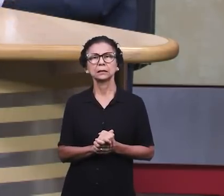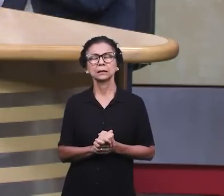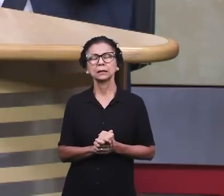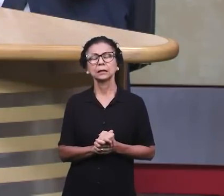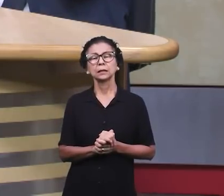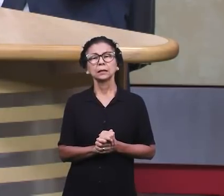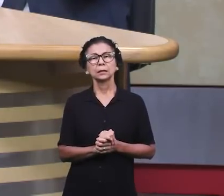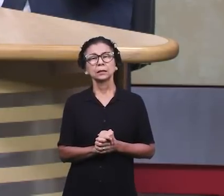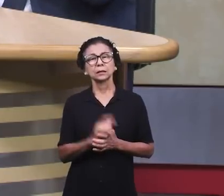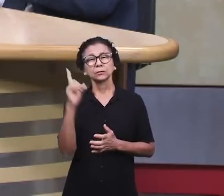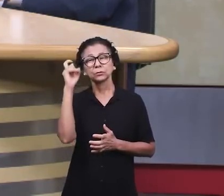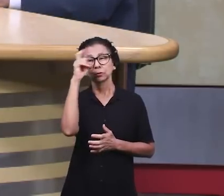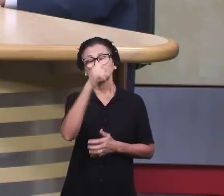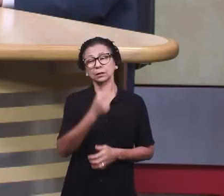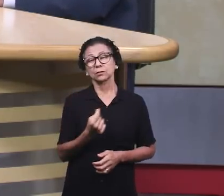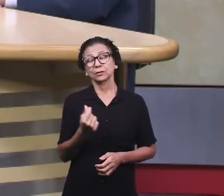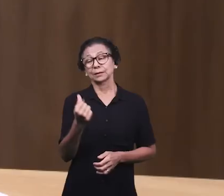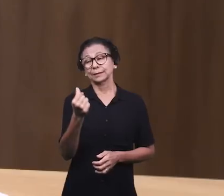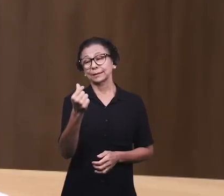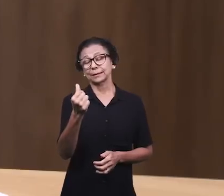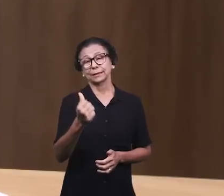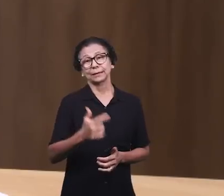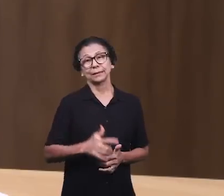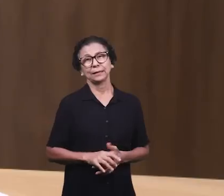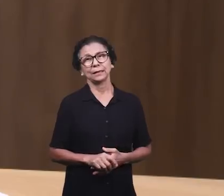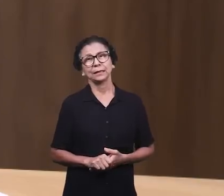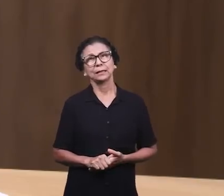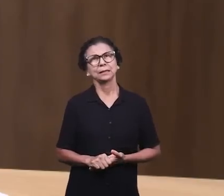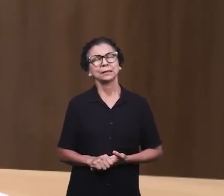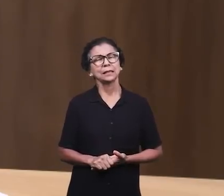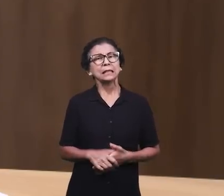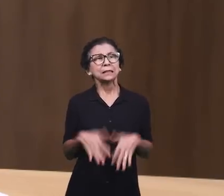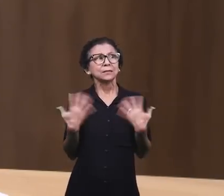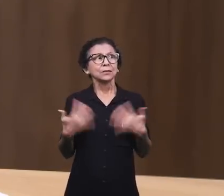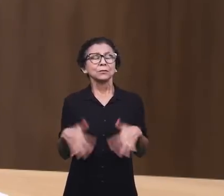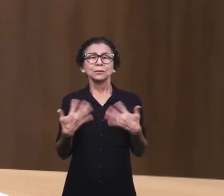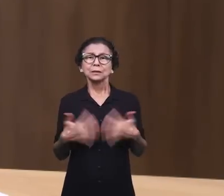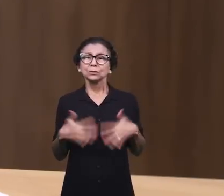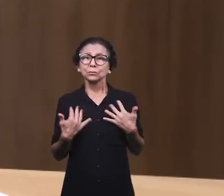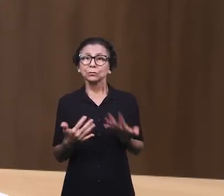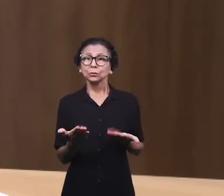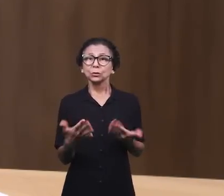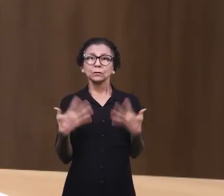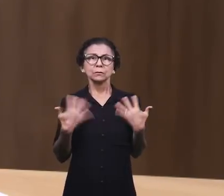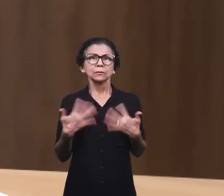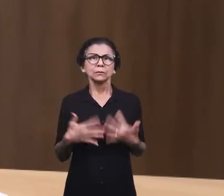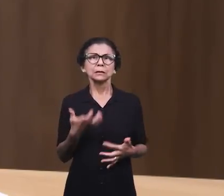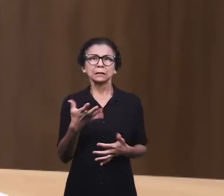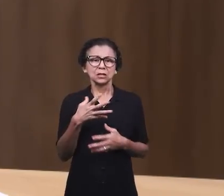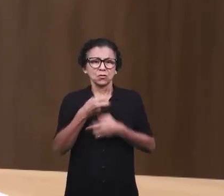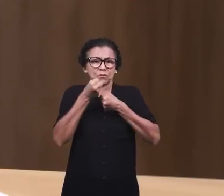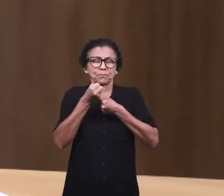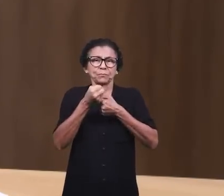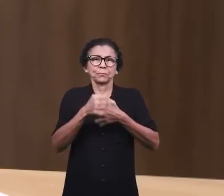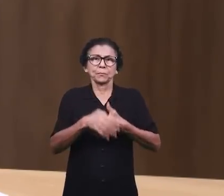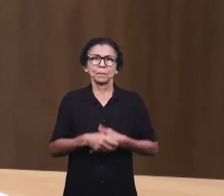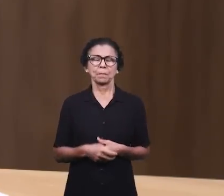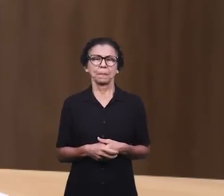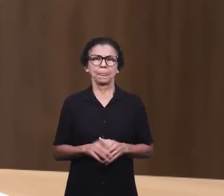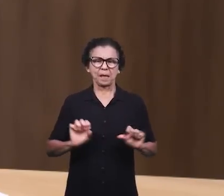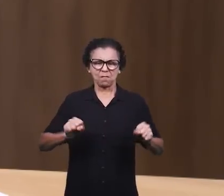financeira grave e tal, rapaz. Rapaz, ele entrou no desespero, o rapaz tentou correr. Aí ele veio,